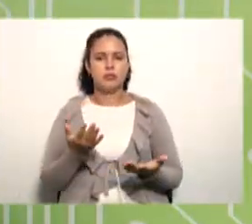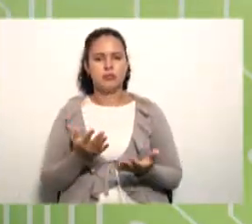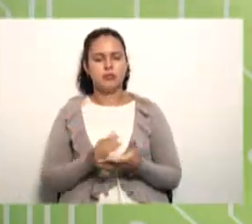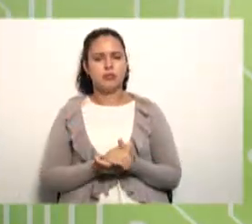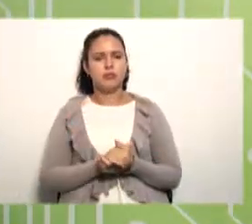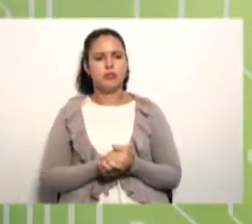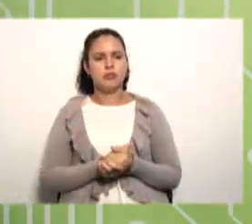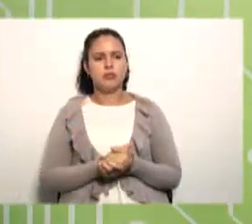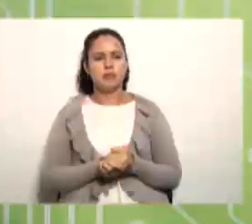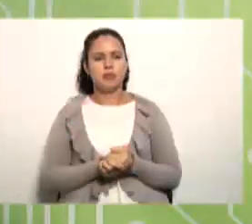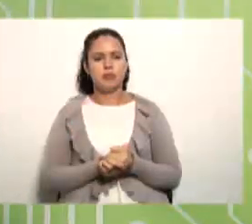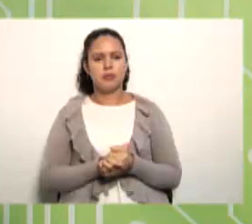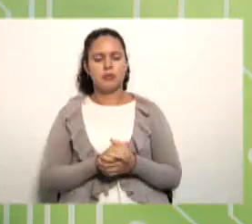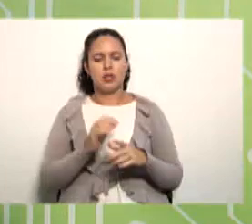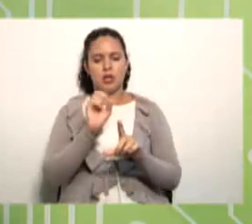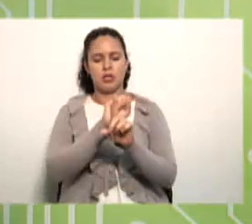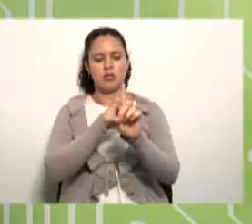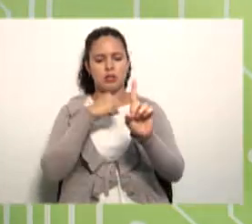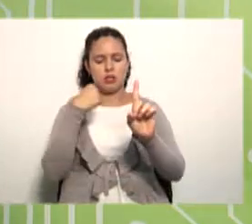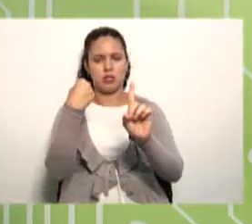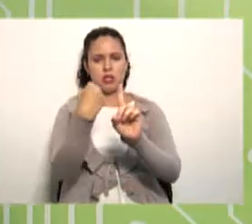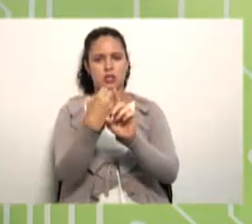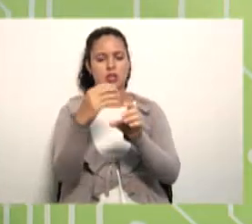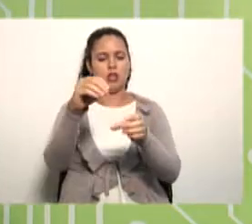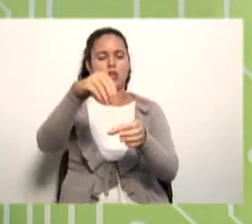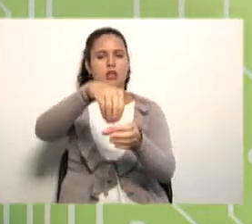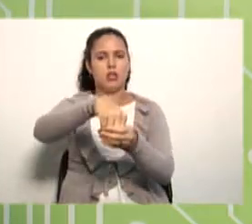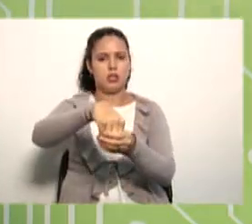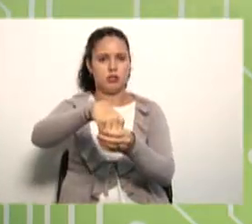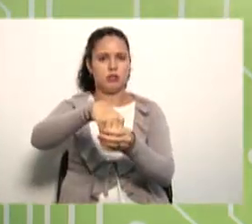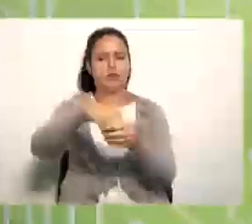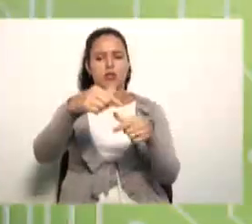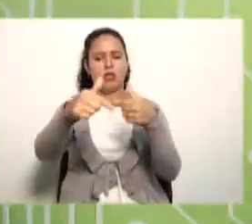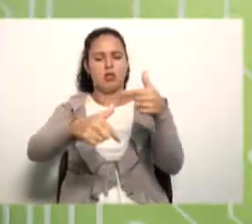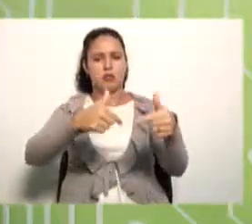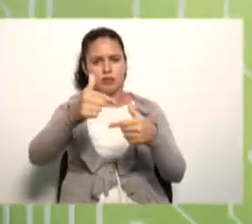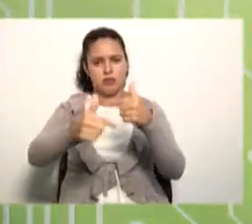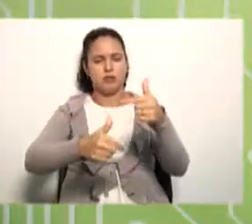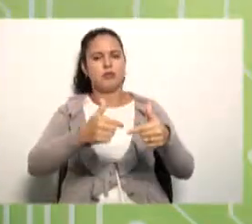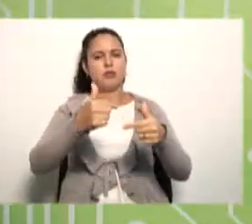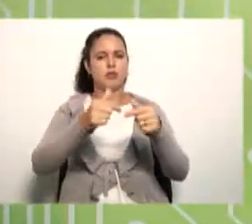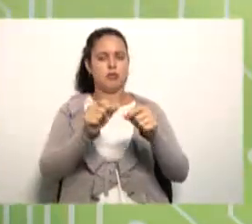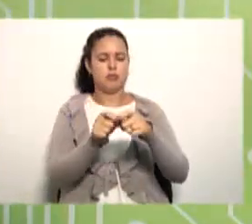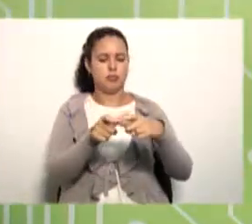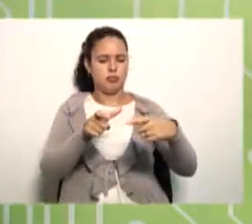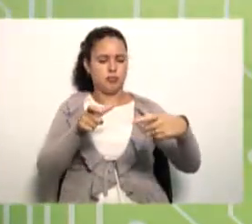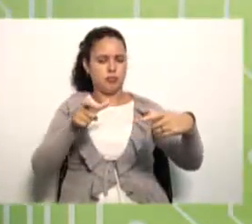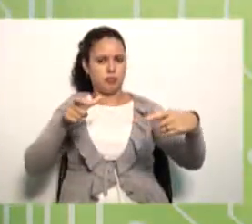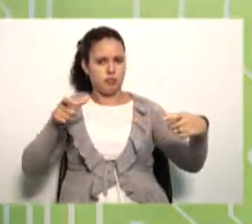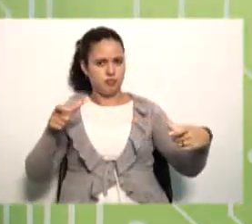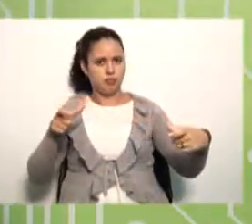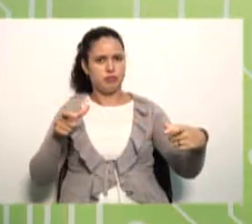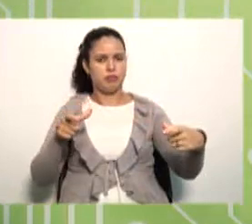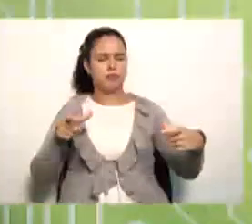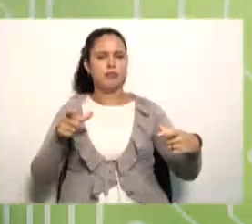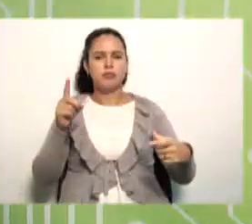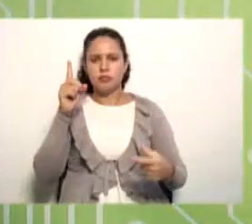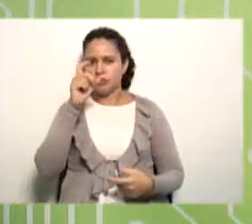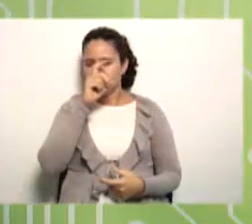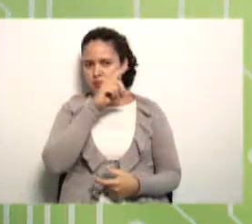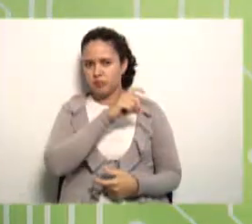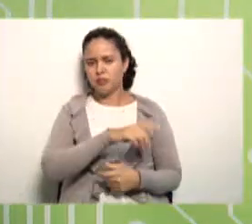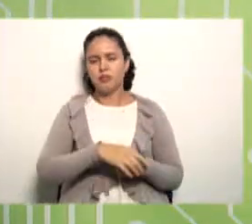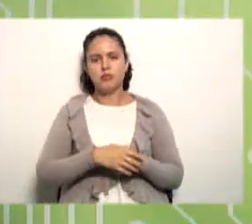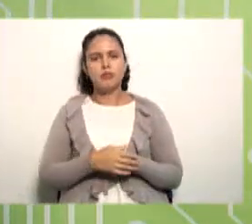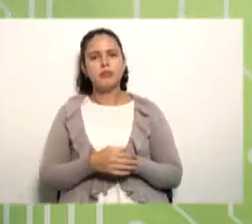efeito multiplicador dentro da sociedade. Ele tem um efeito de transbordar suas ações para além das pessoas que recebem aquele